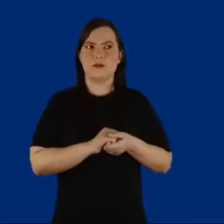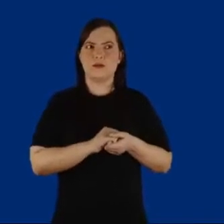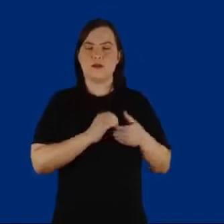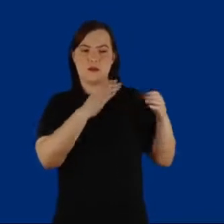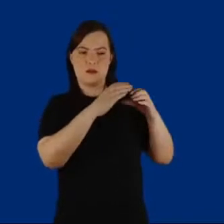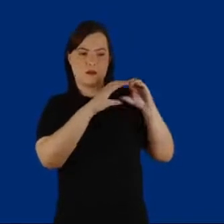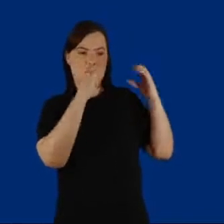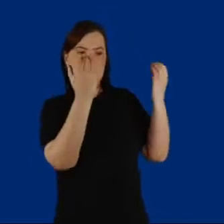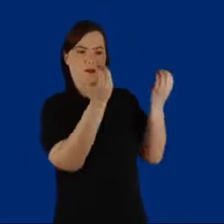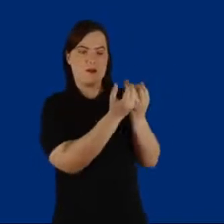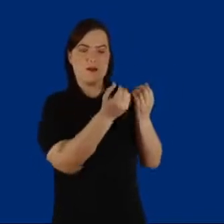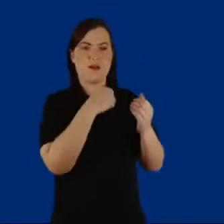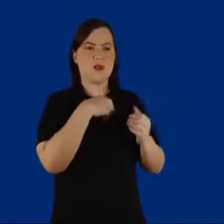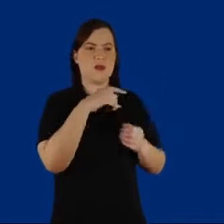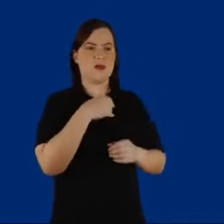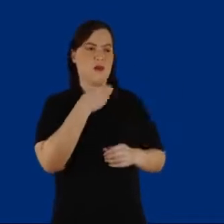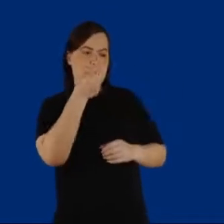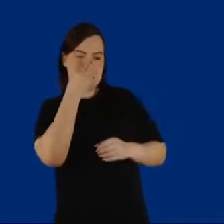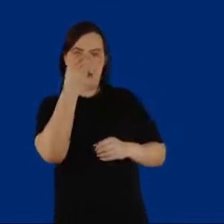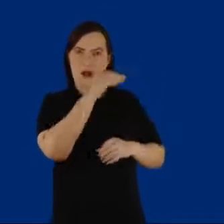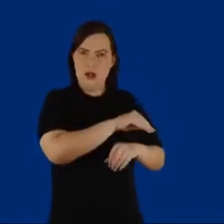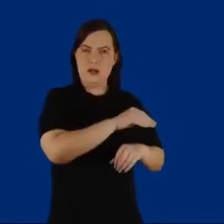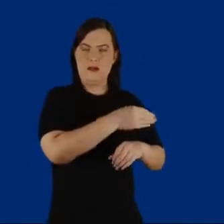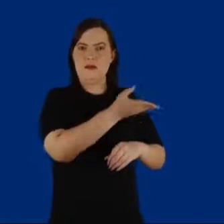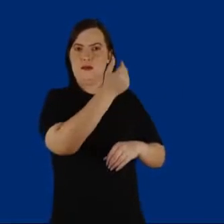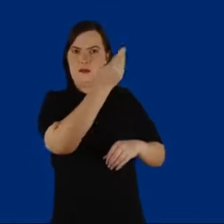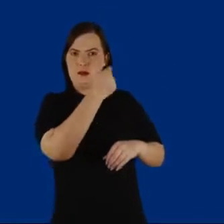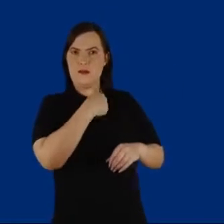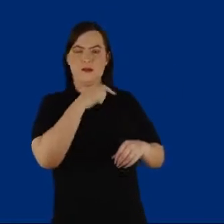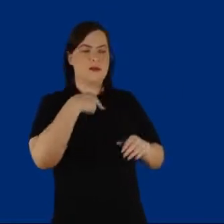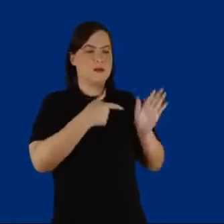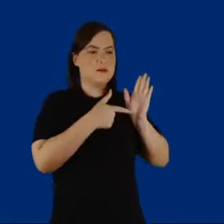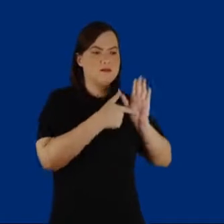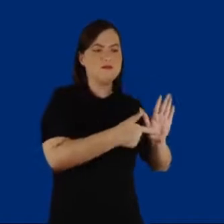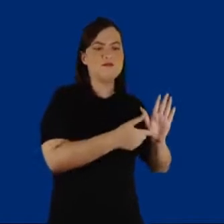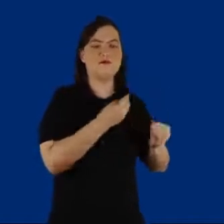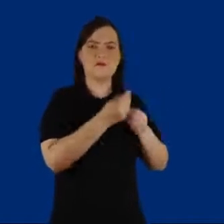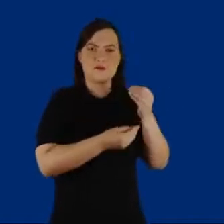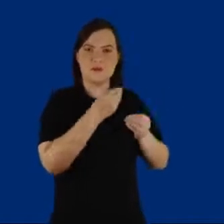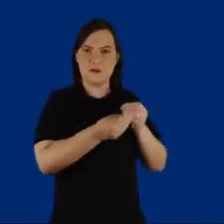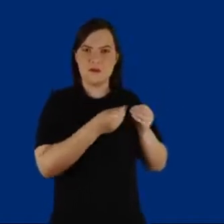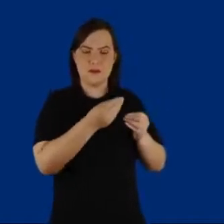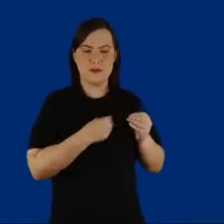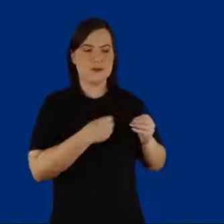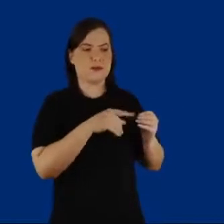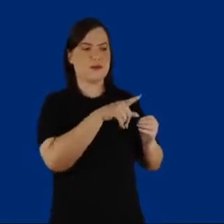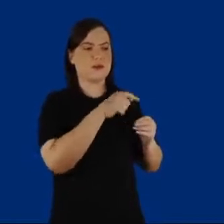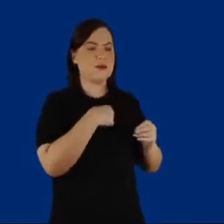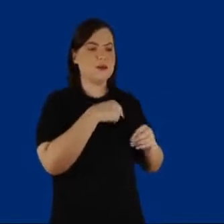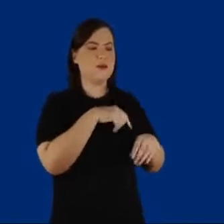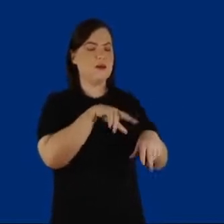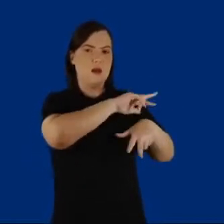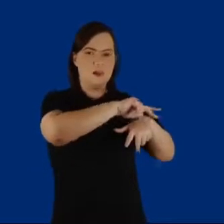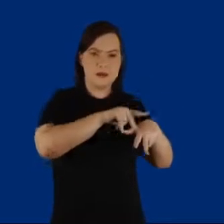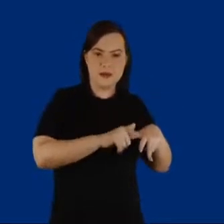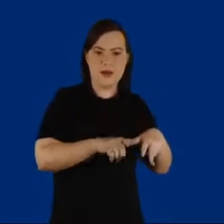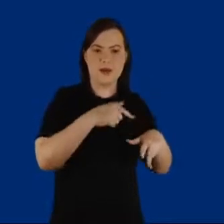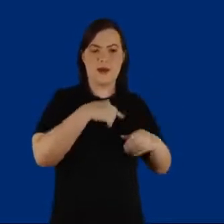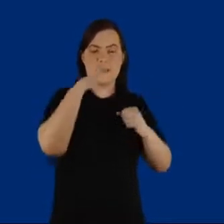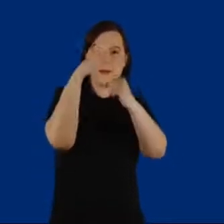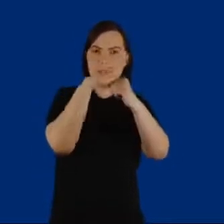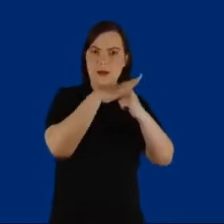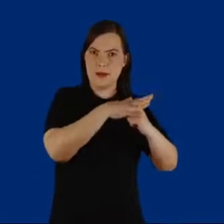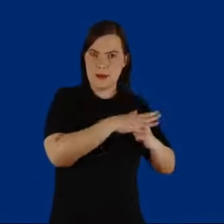comunidades que tinham sido negligenciadas, e ela adereçou coisas como a questão das castas, a opressão e